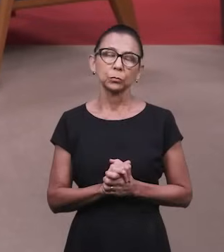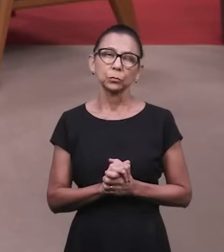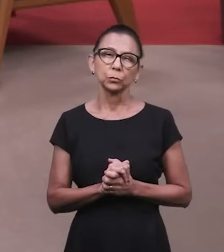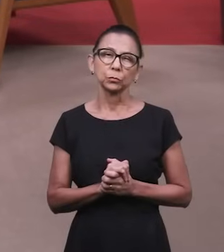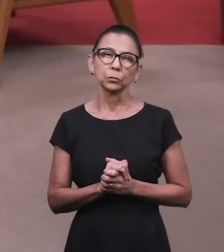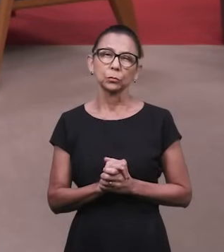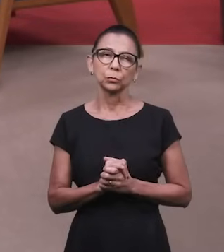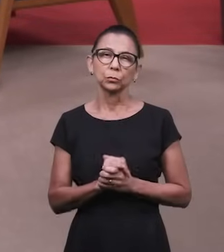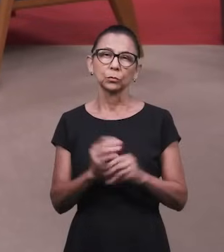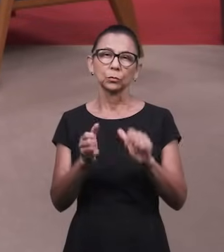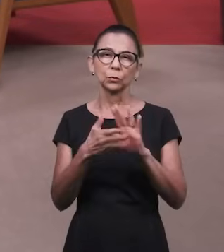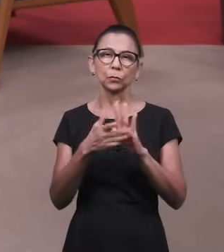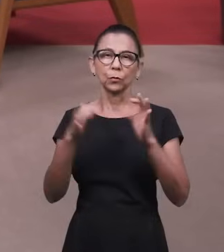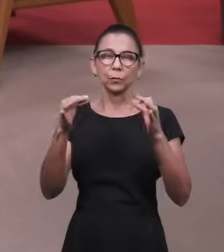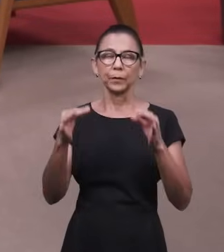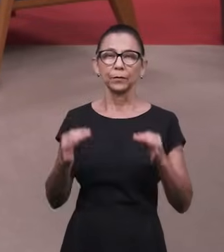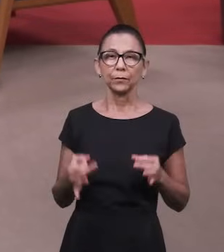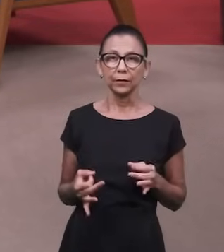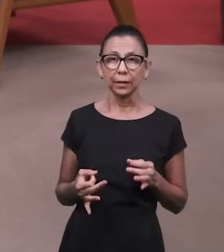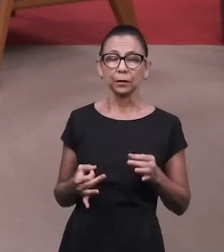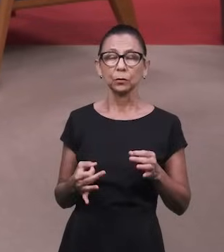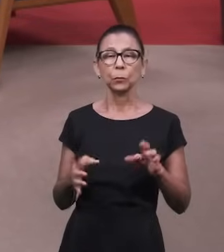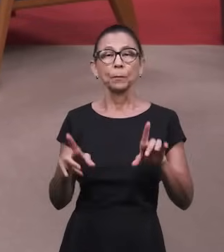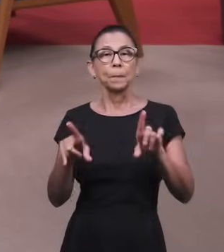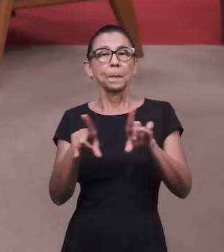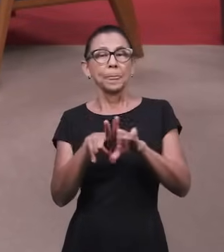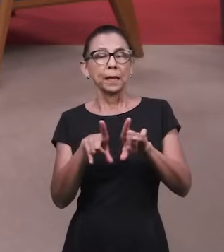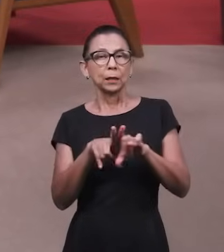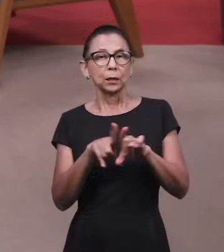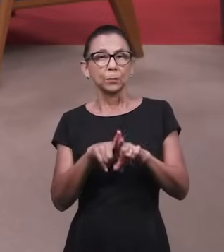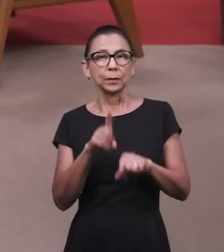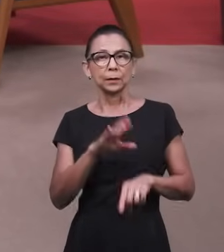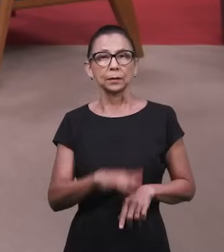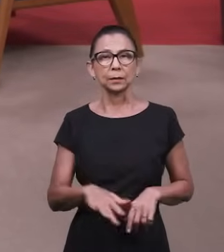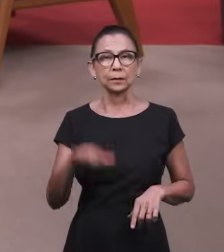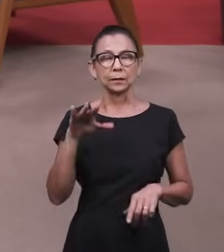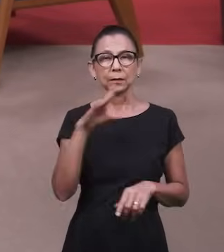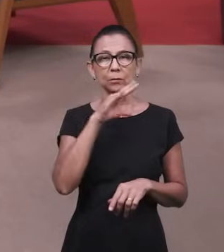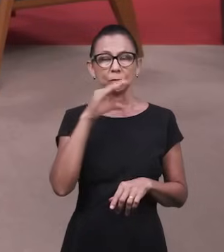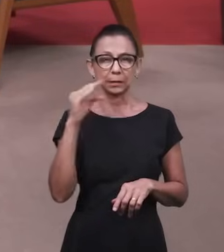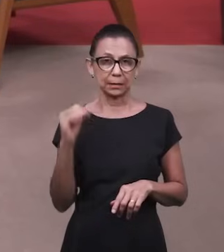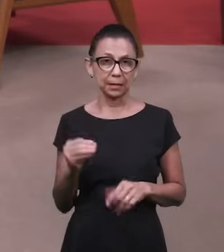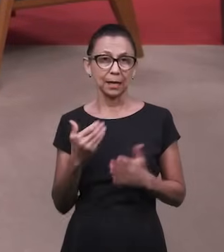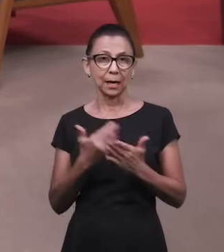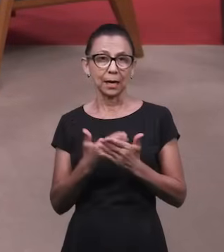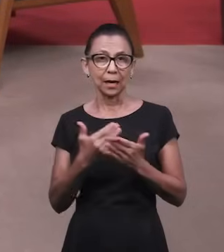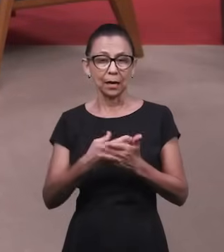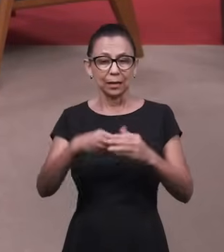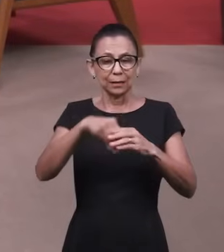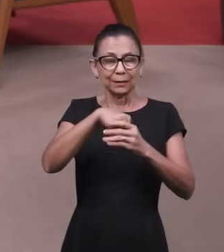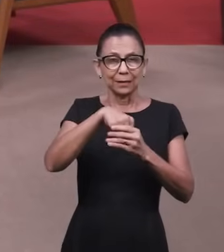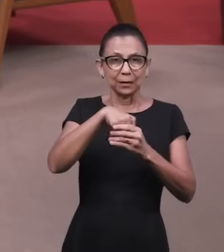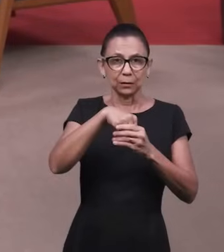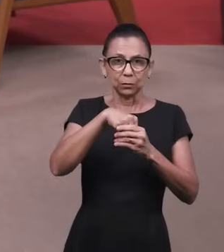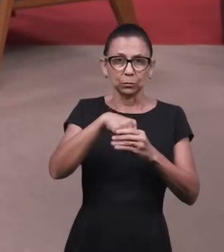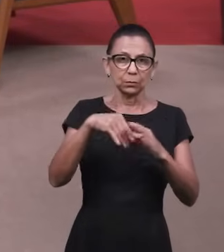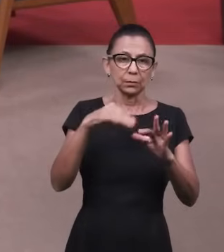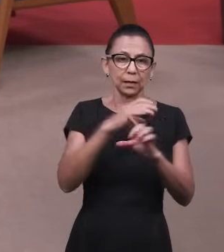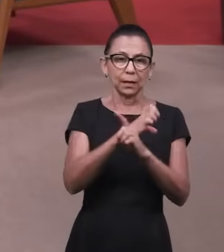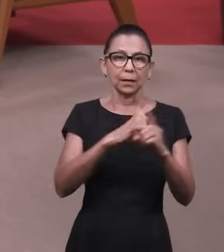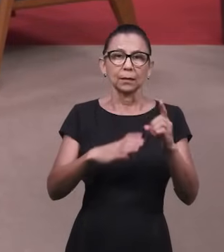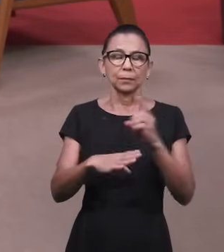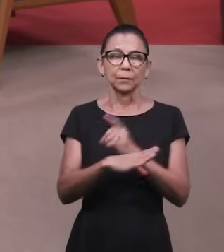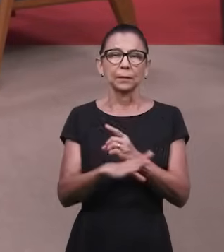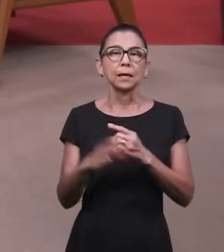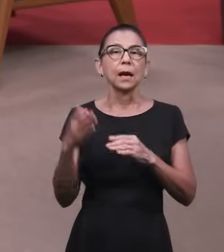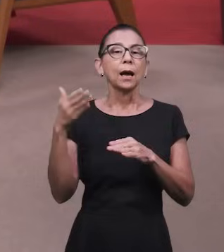da aula para as crianças, intermediários e adolescentes já estão dentro da programação da Escola Bíblica Dominical e lá você tem acesso a